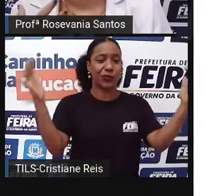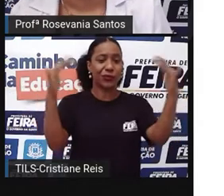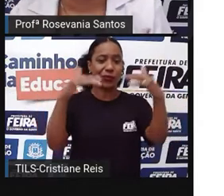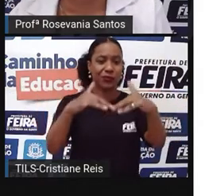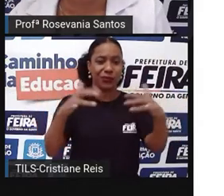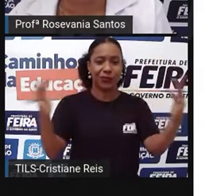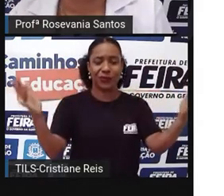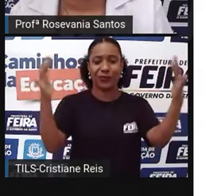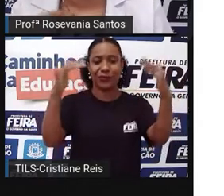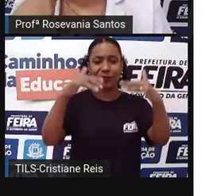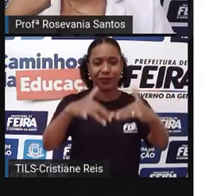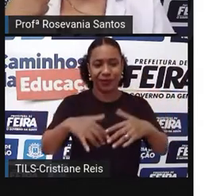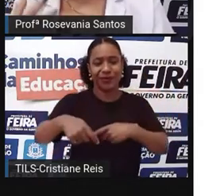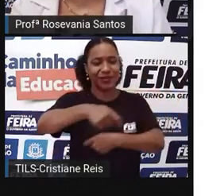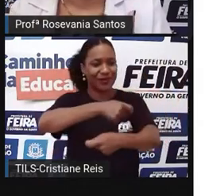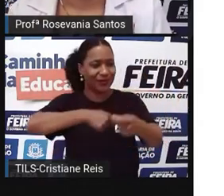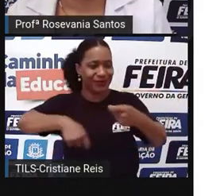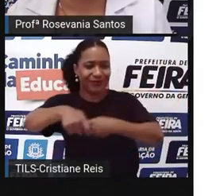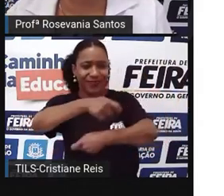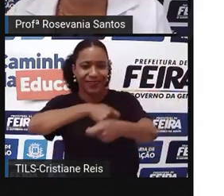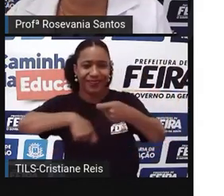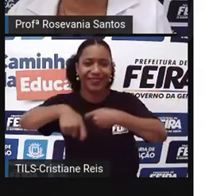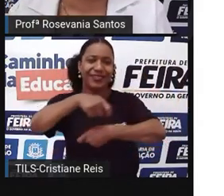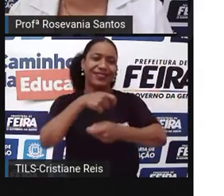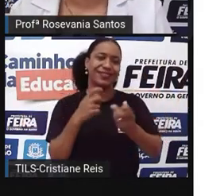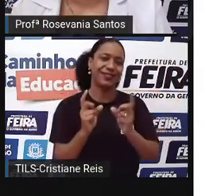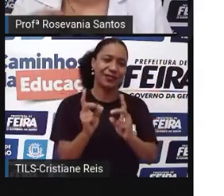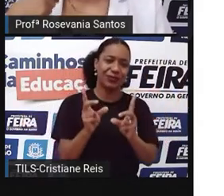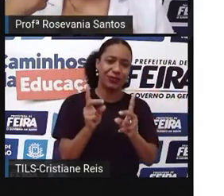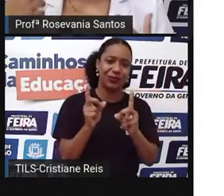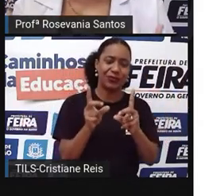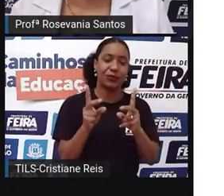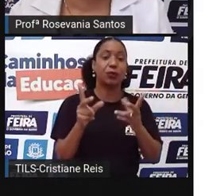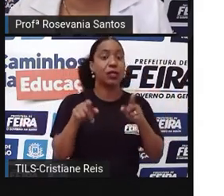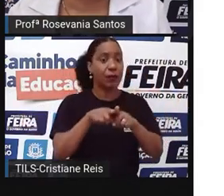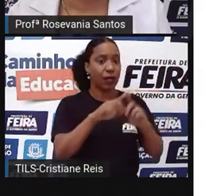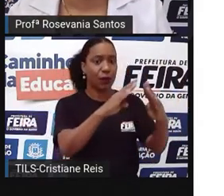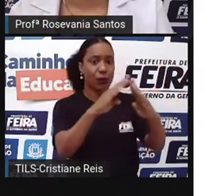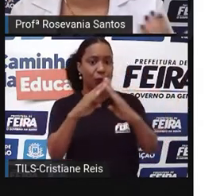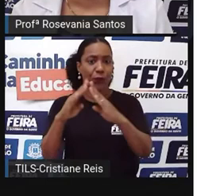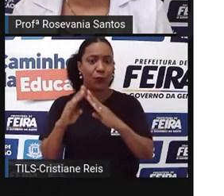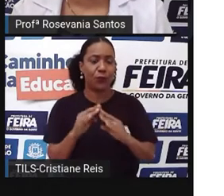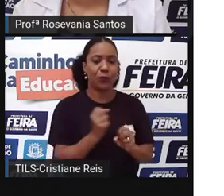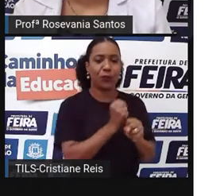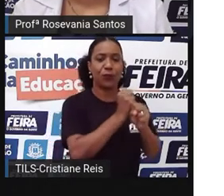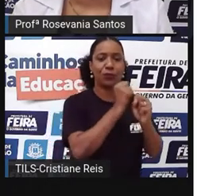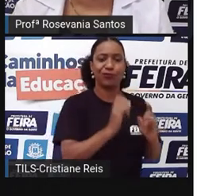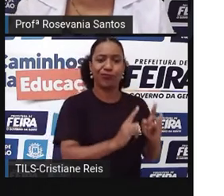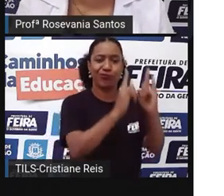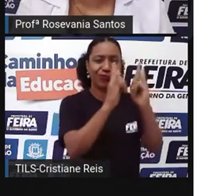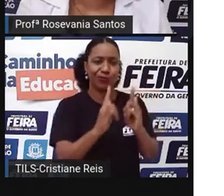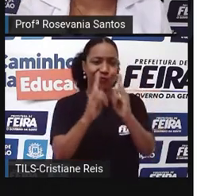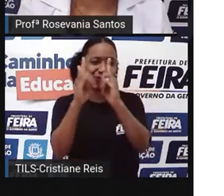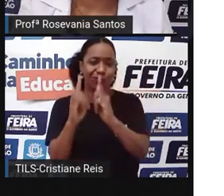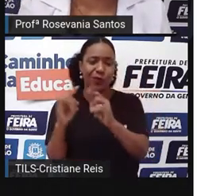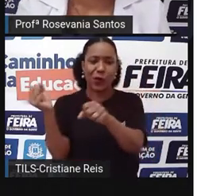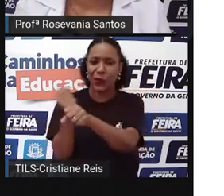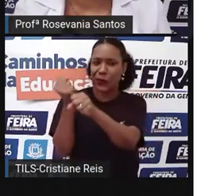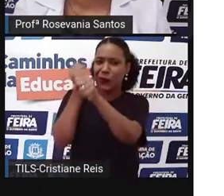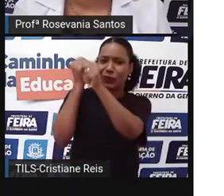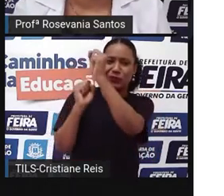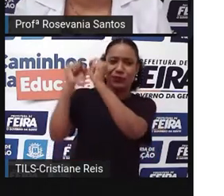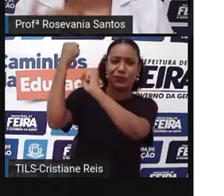vai favorecendo o comércio, vai favorecendo a urbanização, vai favorecendo até a vinda de indústrias ou de